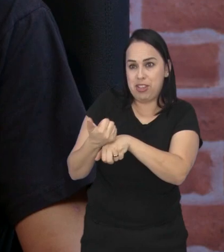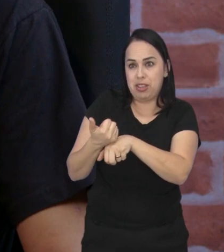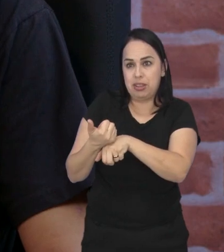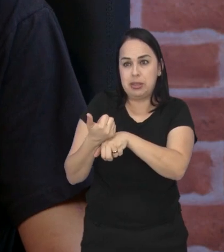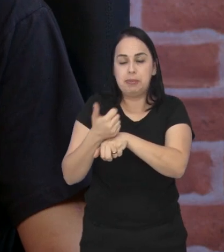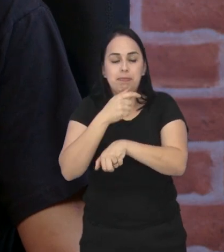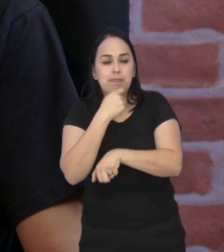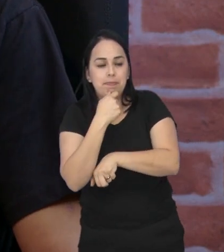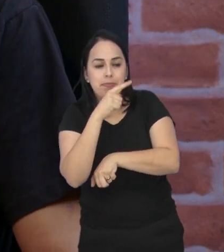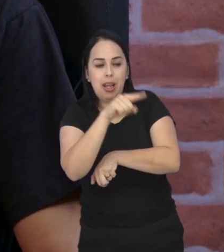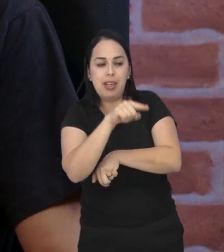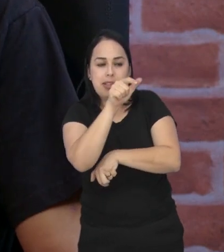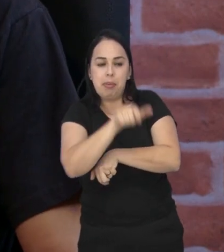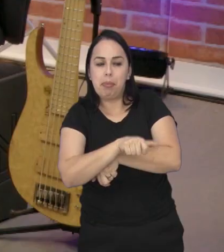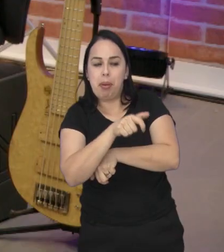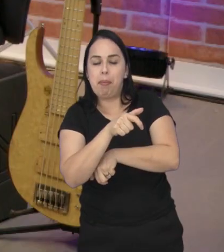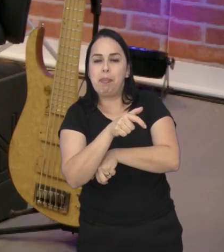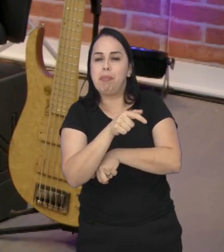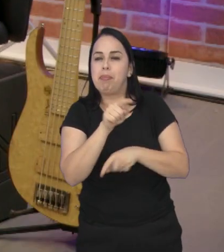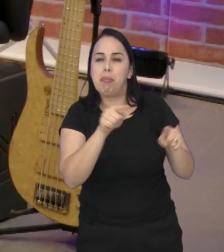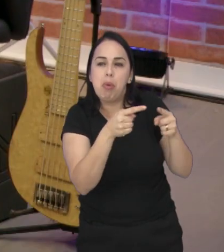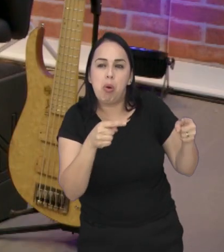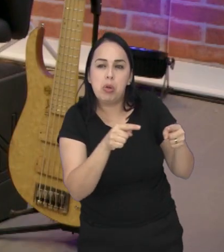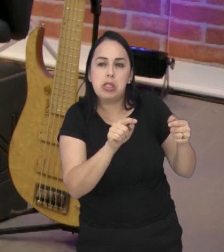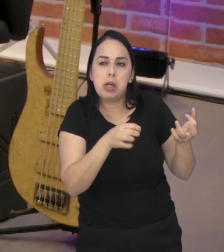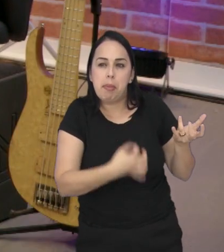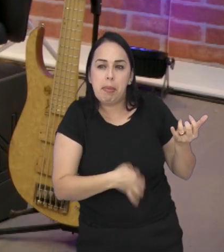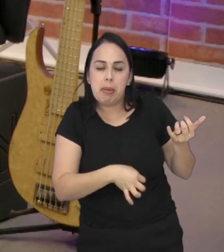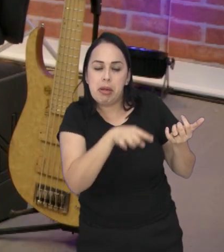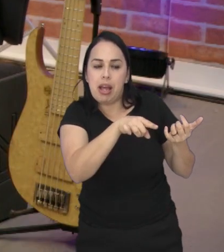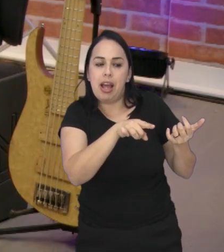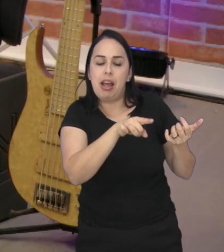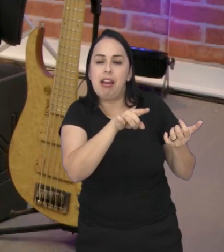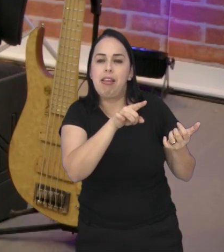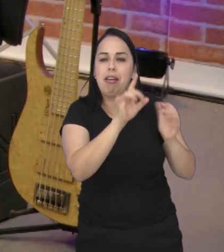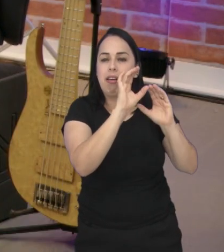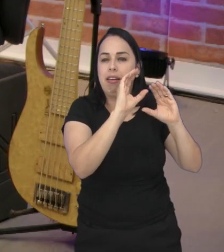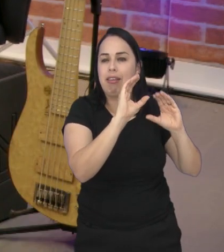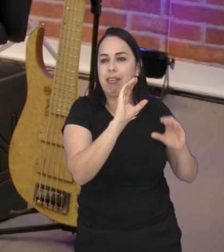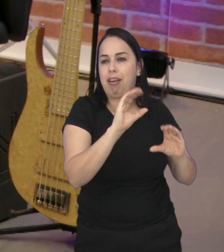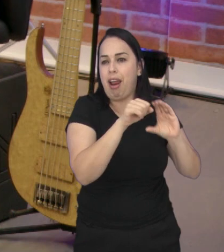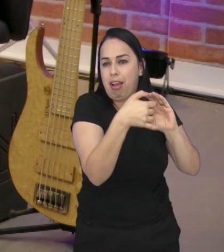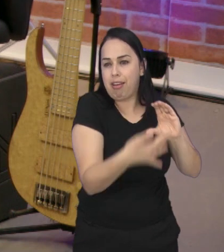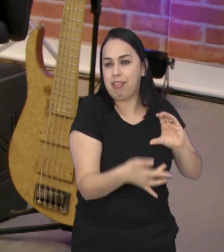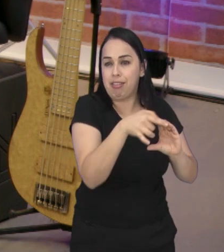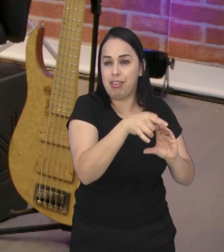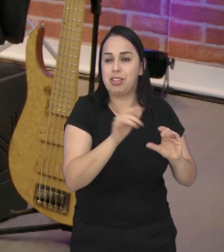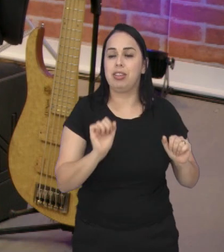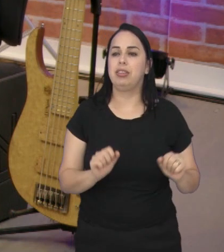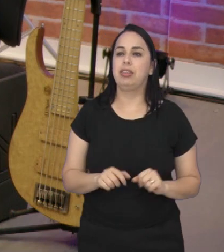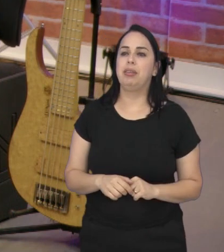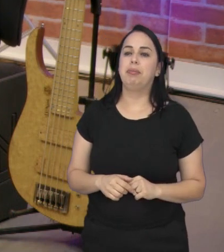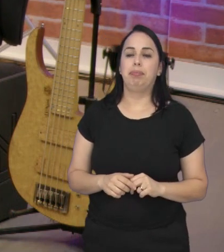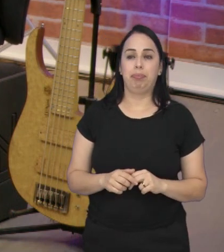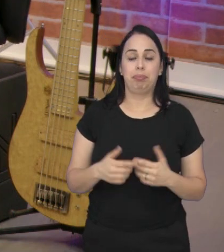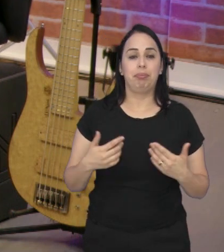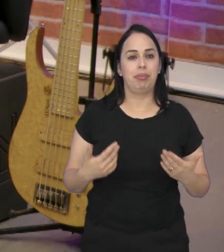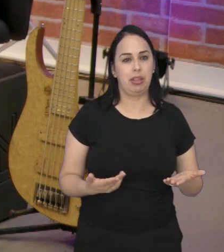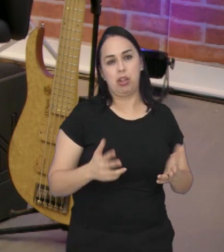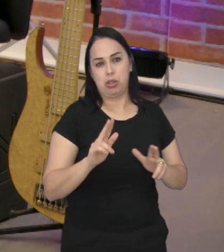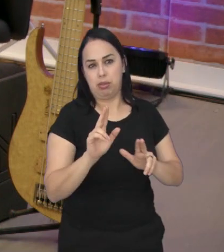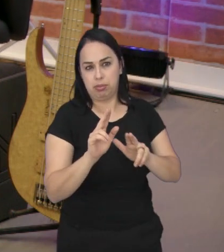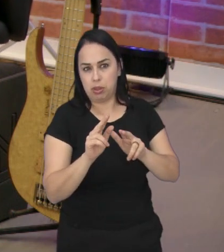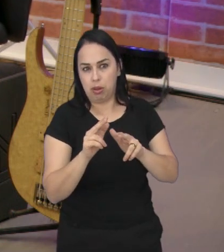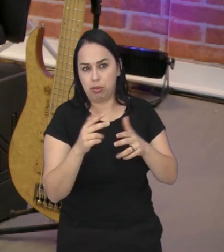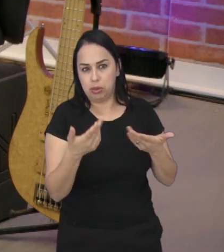né? Pô, trabalhar com esse músico aqui é fácil. Não é só um boato, é uma parada que rola mesmo. Tem bastante gente que opta por isso, sim. Pode crer.